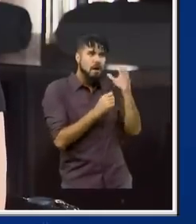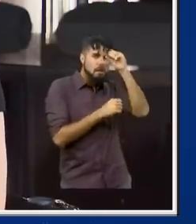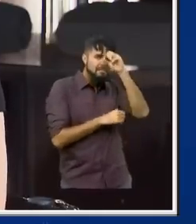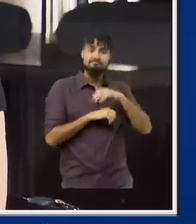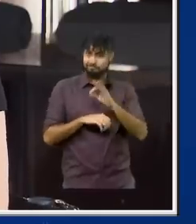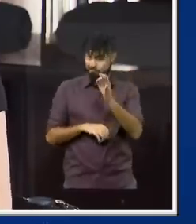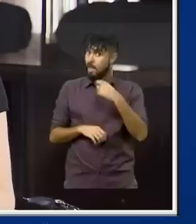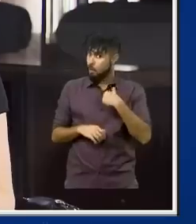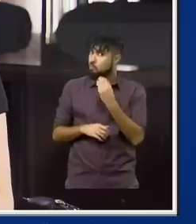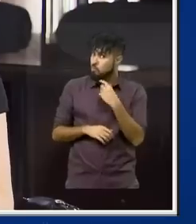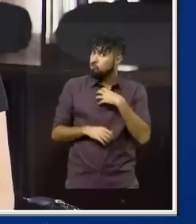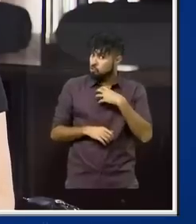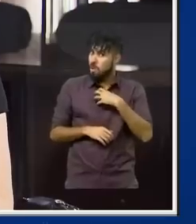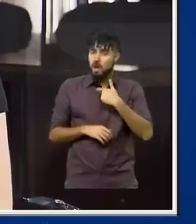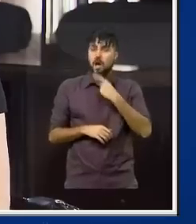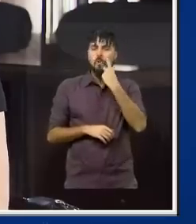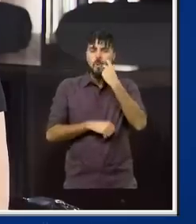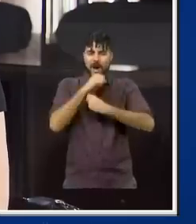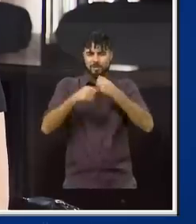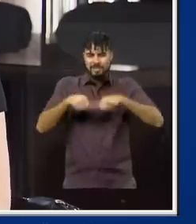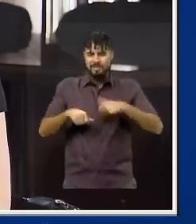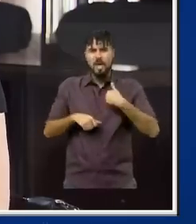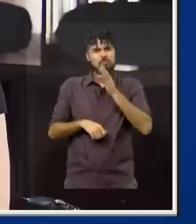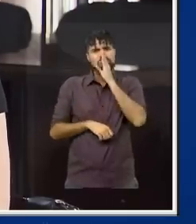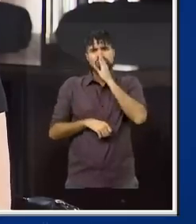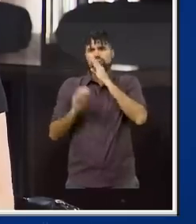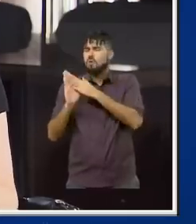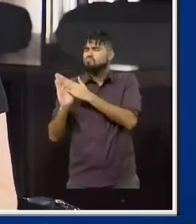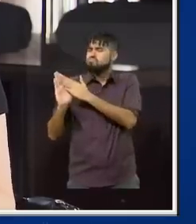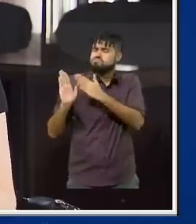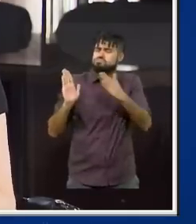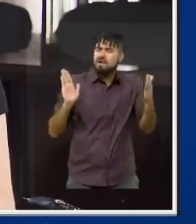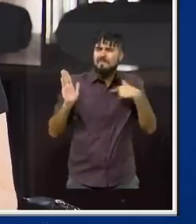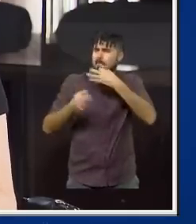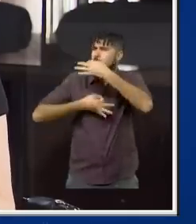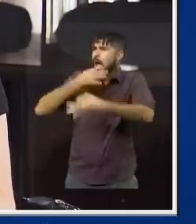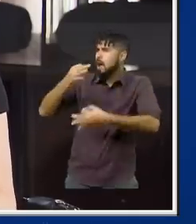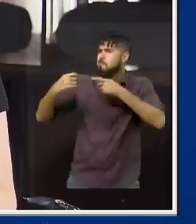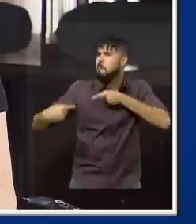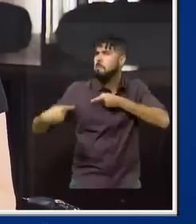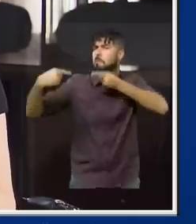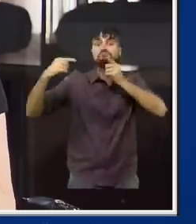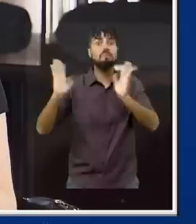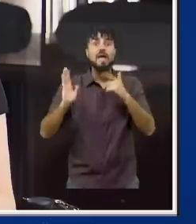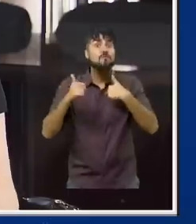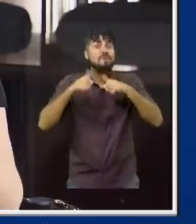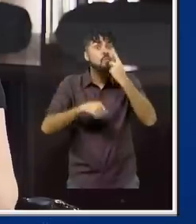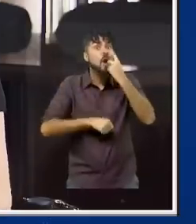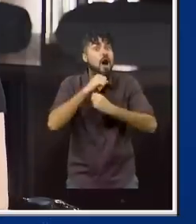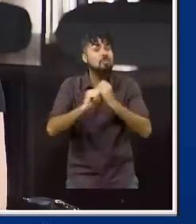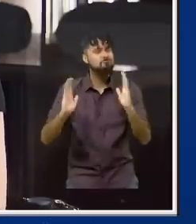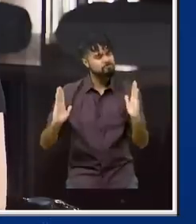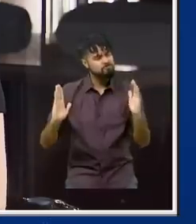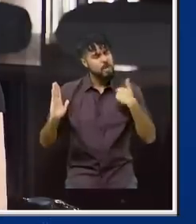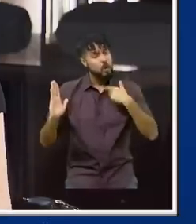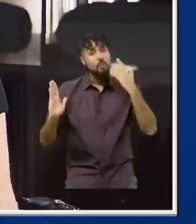o Lula lava Lula de lava-jato a palavra Lula será que será eu estava mesmo a lava-jato ou era mais um golpe